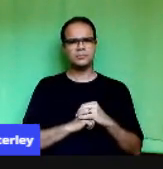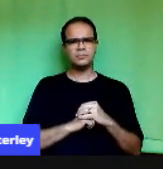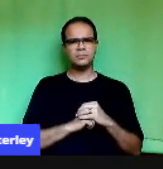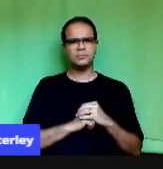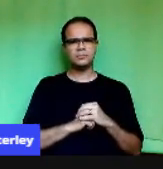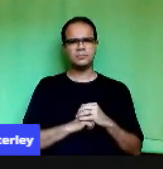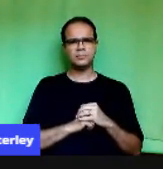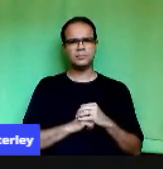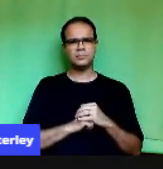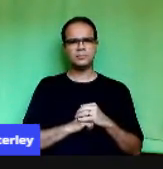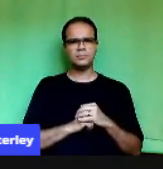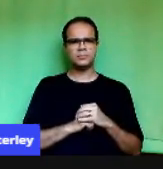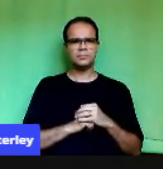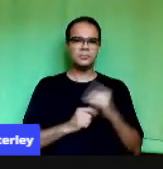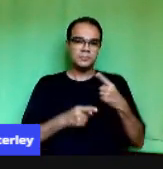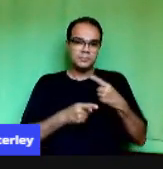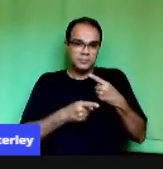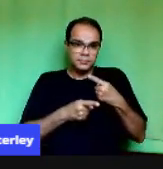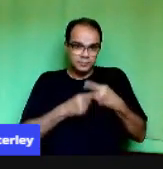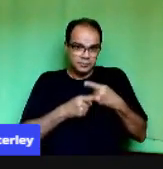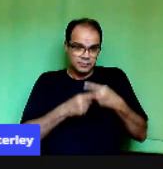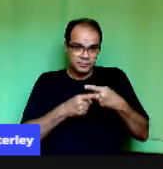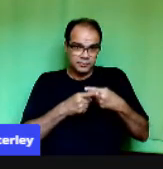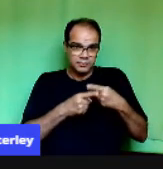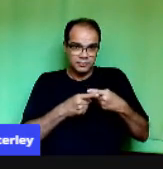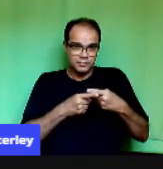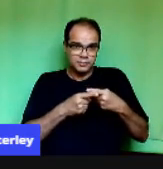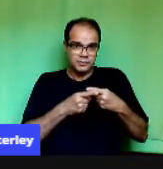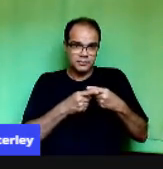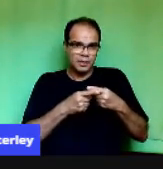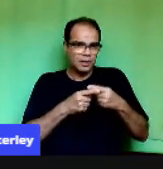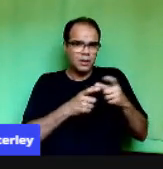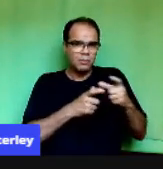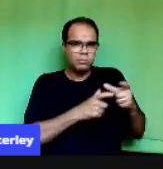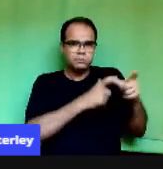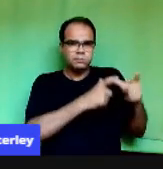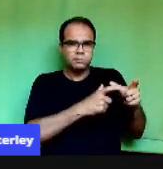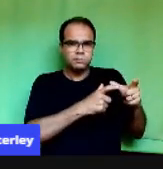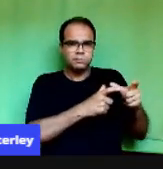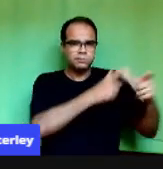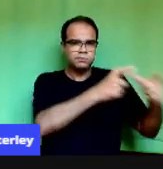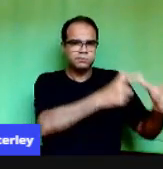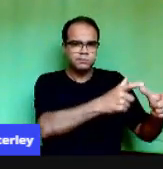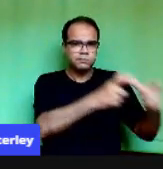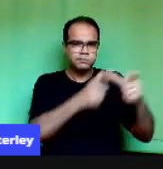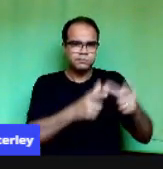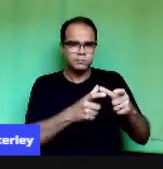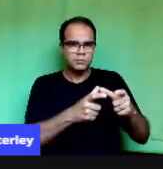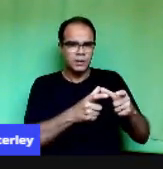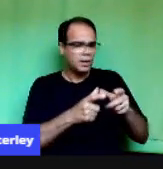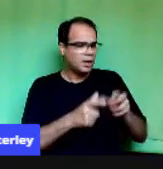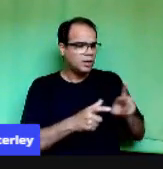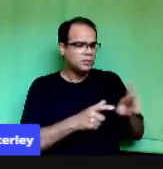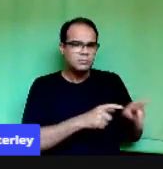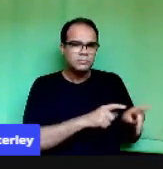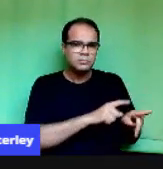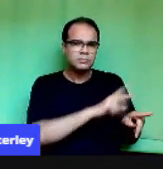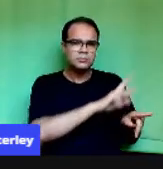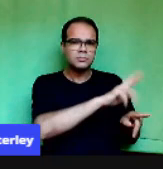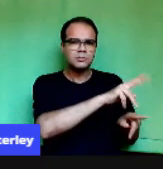conjunto? Porque cada localidade tem uma especificidade, e nós percebemos